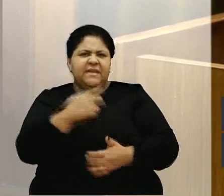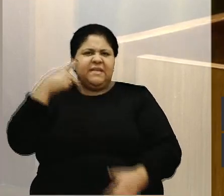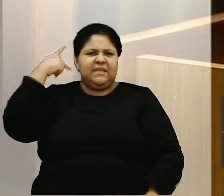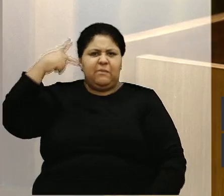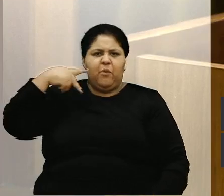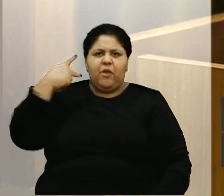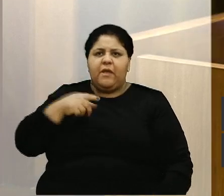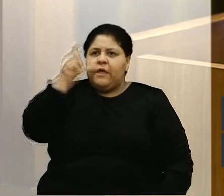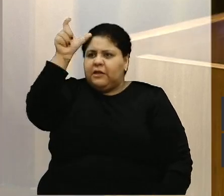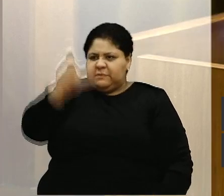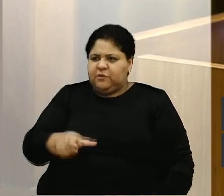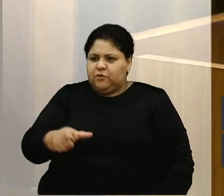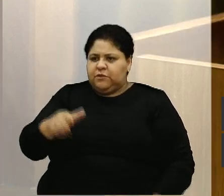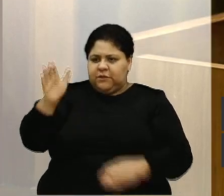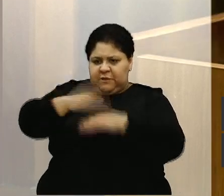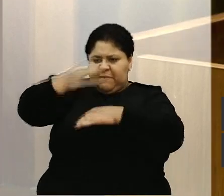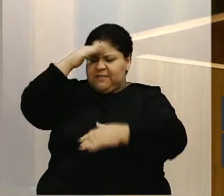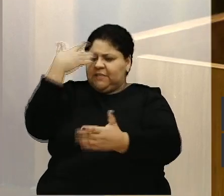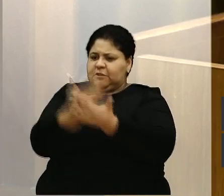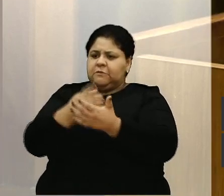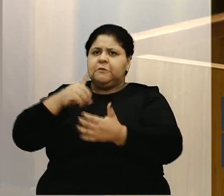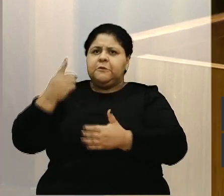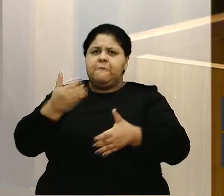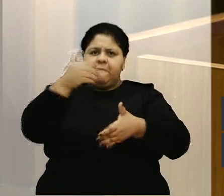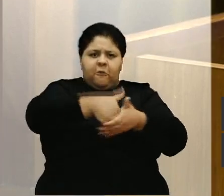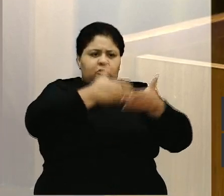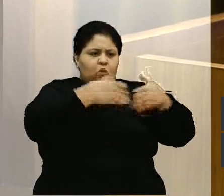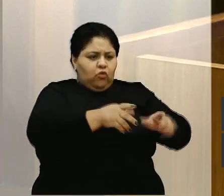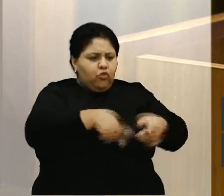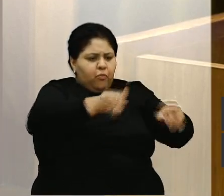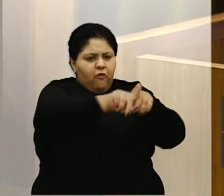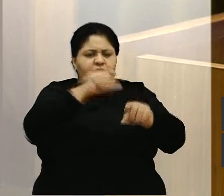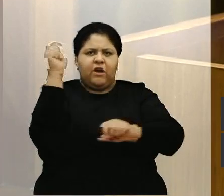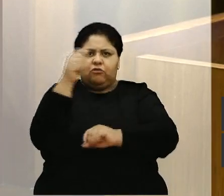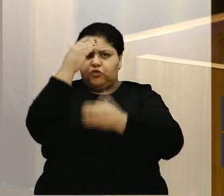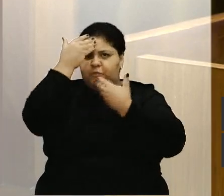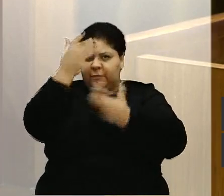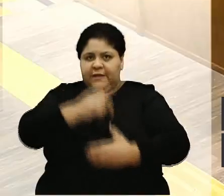pessoas mais confiam em seus deputados, eles votam contra o povo gaúcho. Obrigado, senhor presidente.